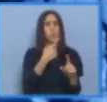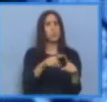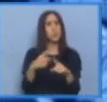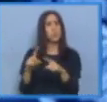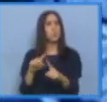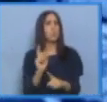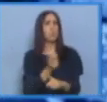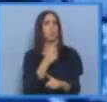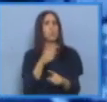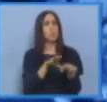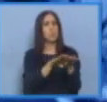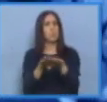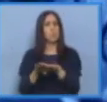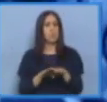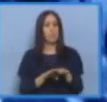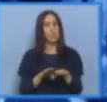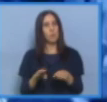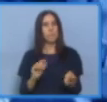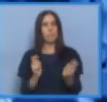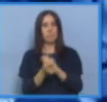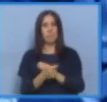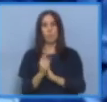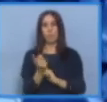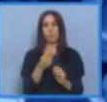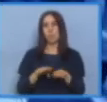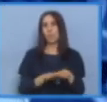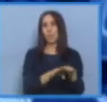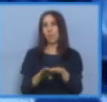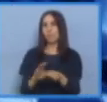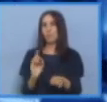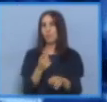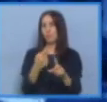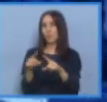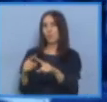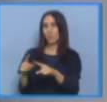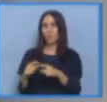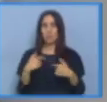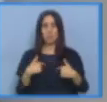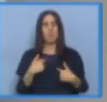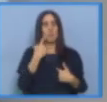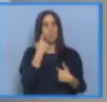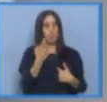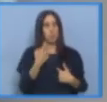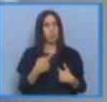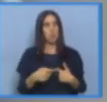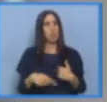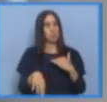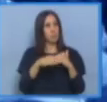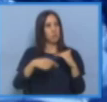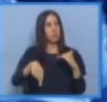Eu costumo inverter a situação, todos iguais, mas todos diferentes, ou seja, somos iguais na procura de um